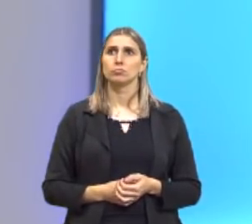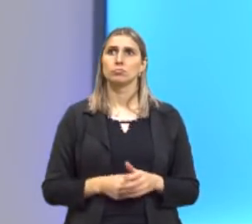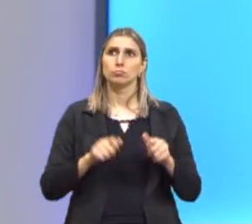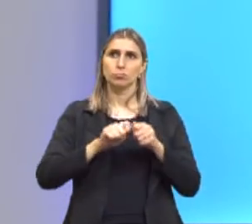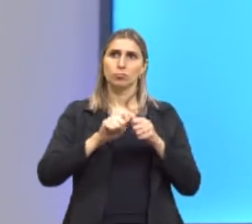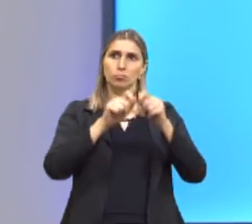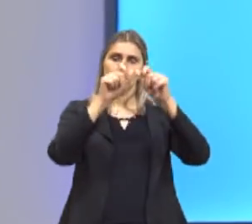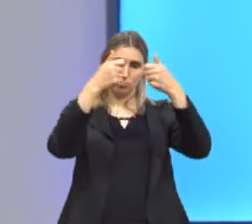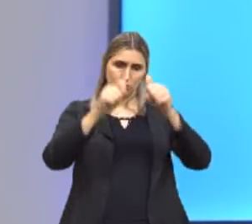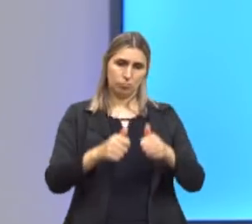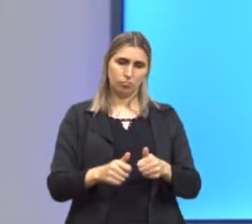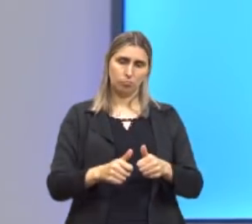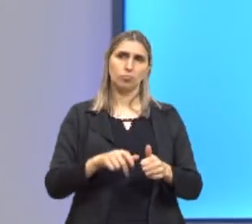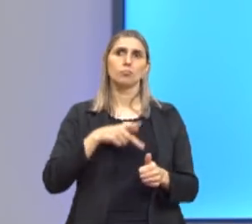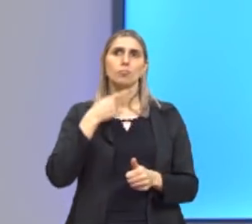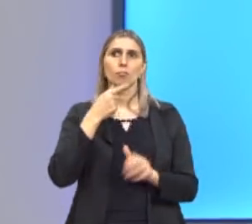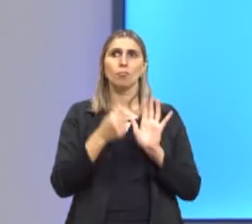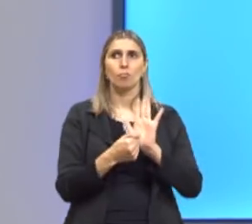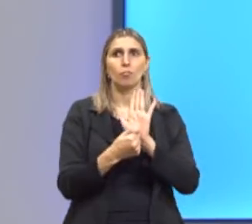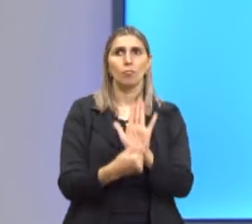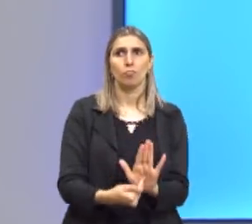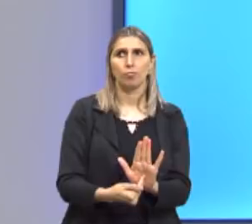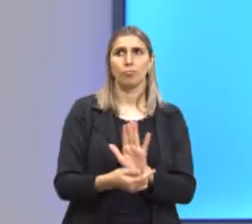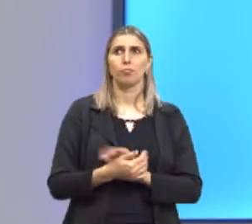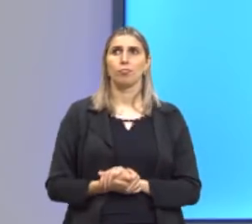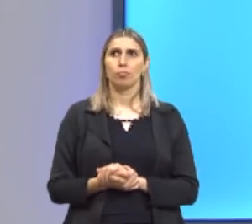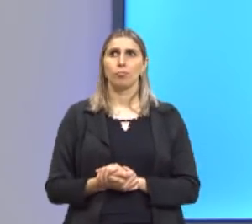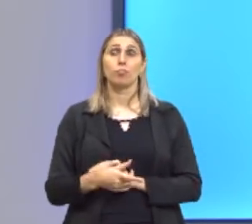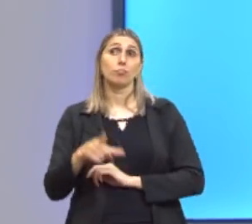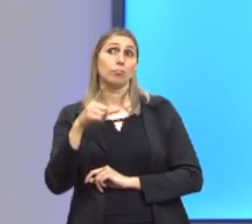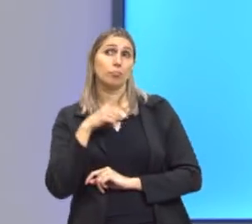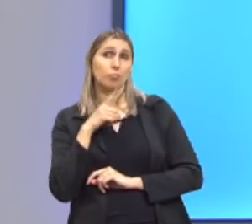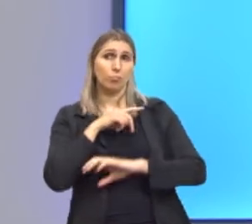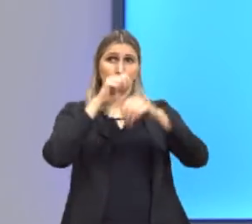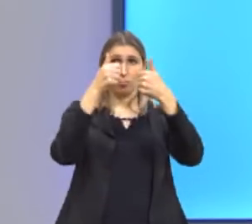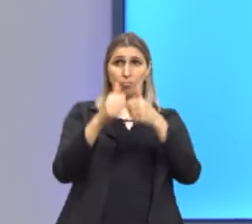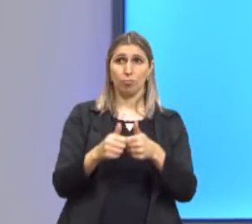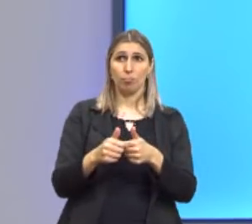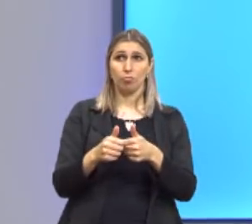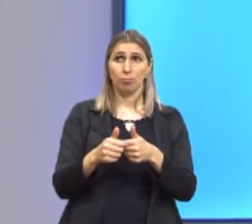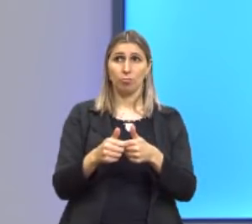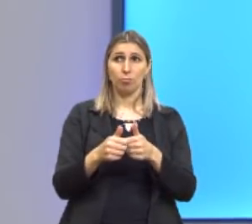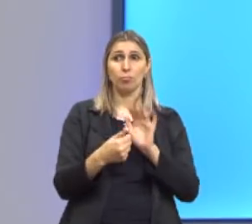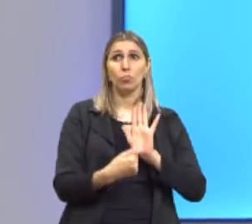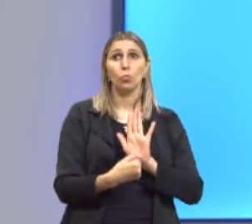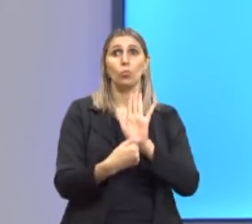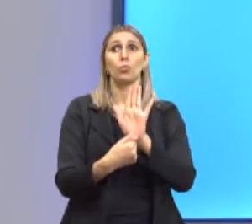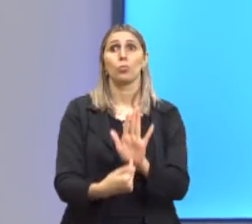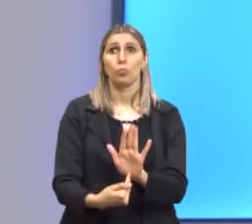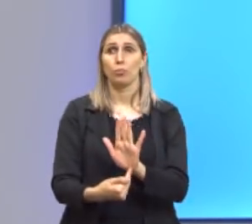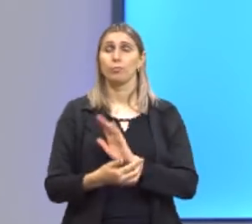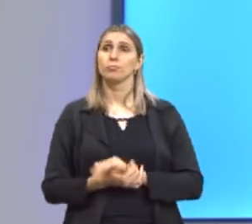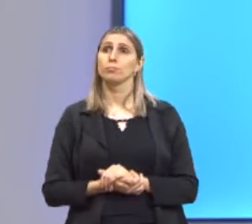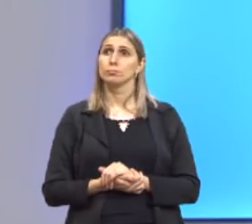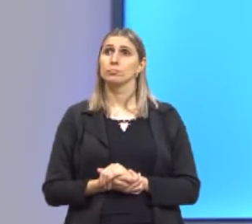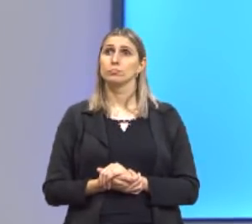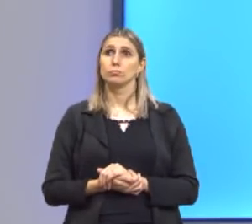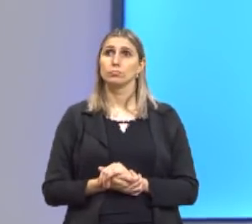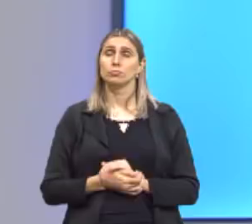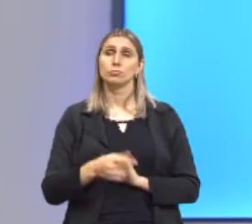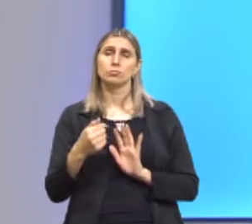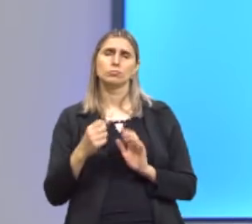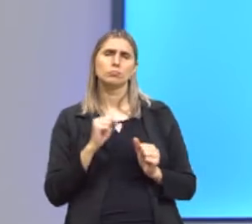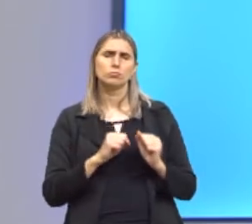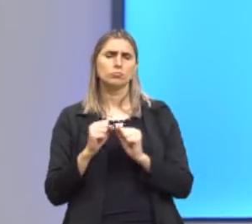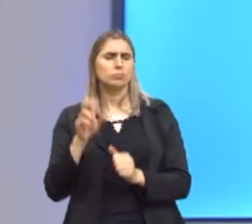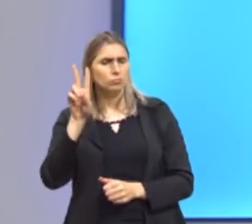Formação de imagens que eu falei para vocês e mostrei ali, né? Nós temos uma imagem aí demonstrando e ali a gente pode